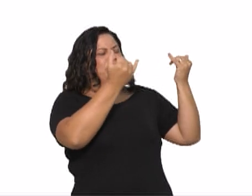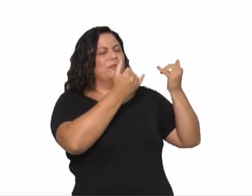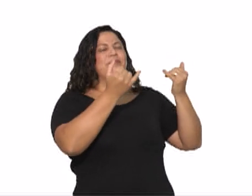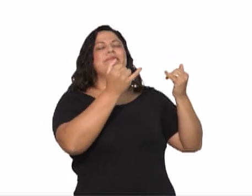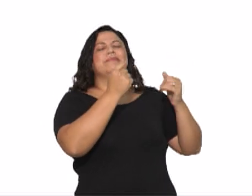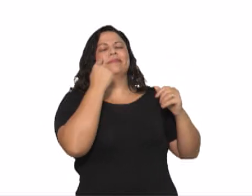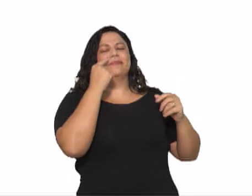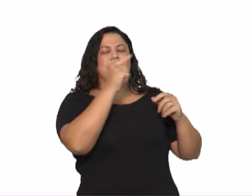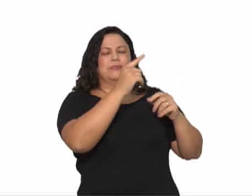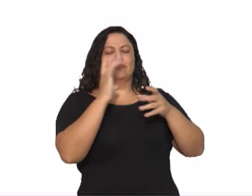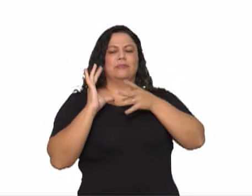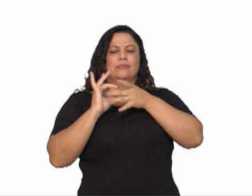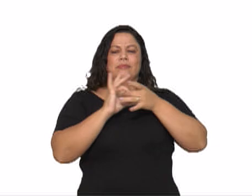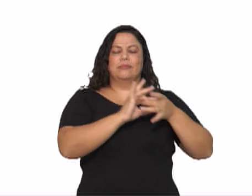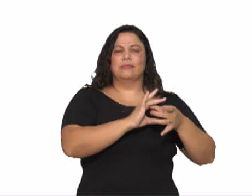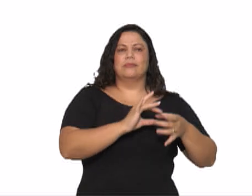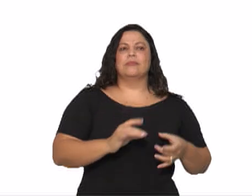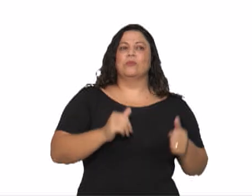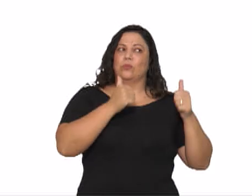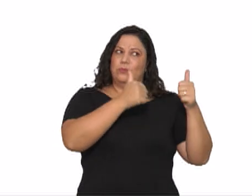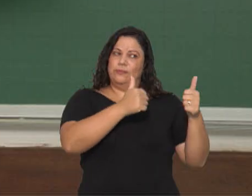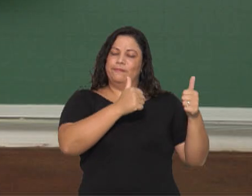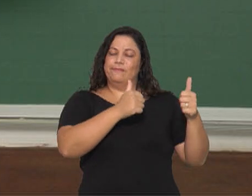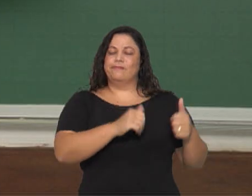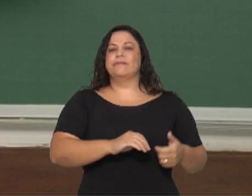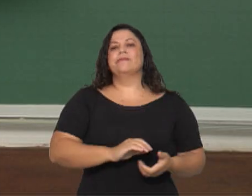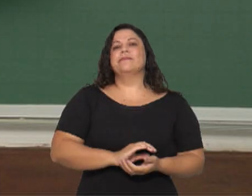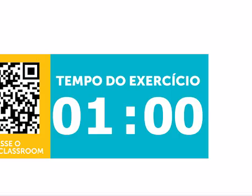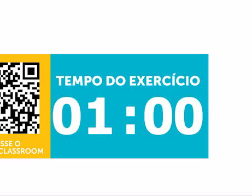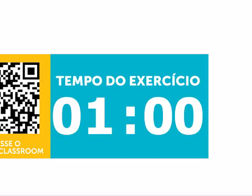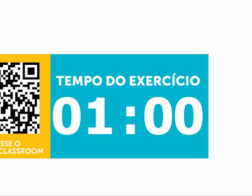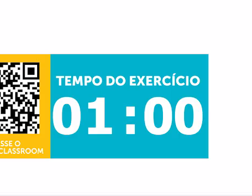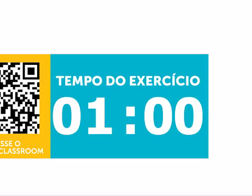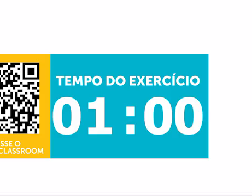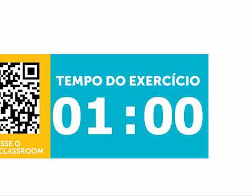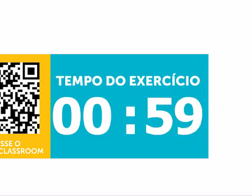sobre intertextualidade. De acordo?